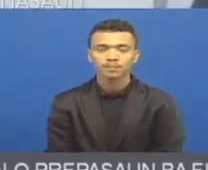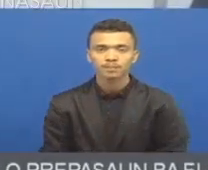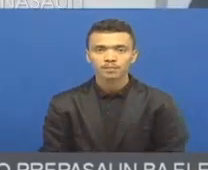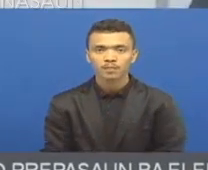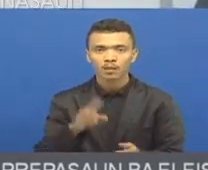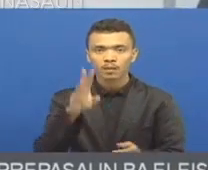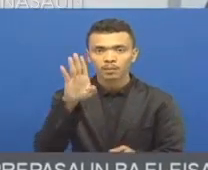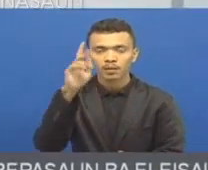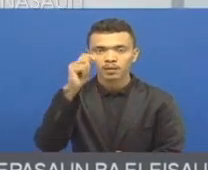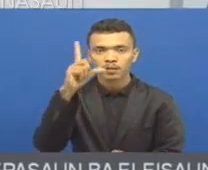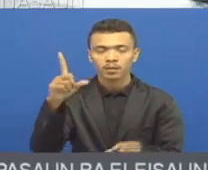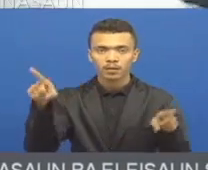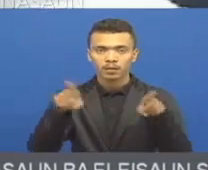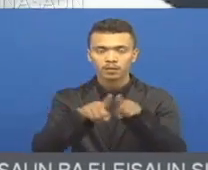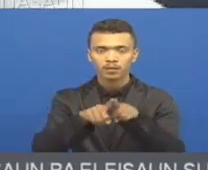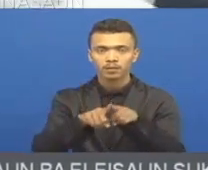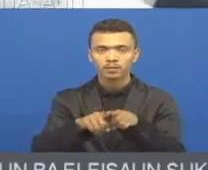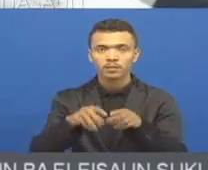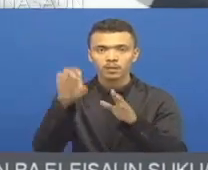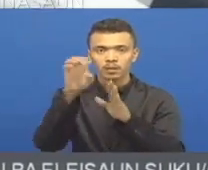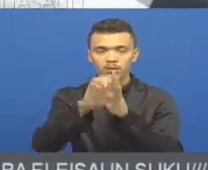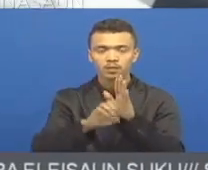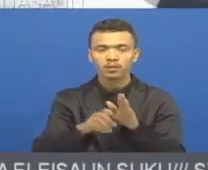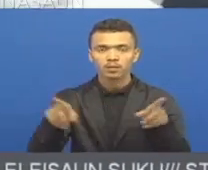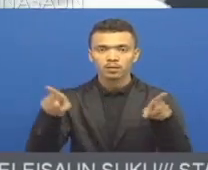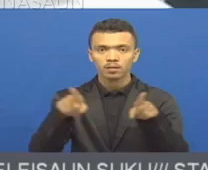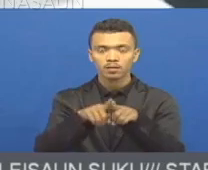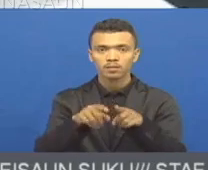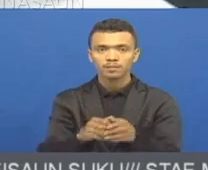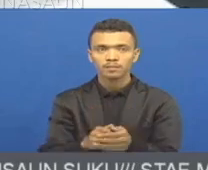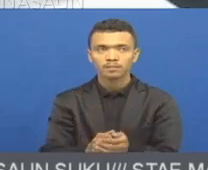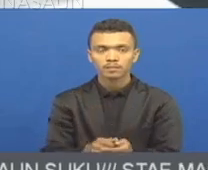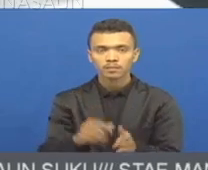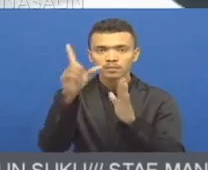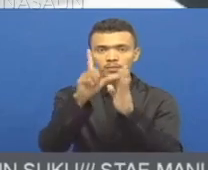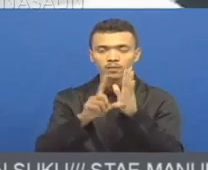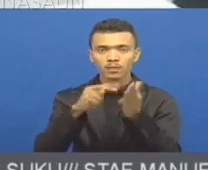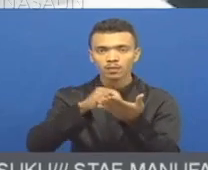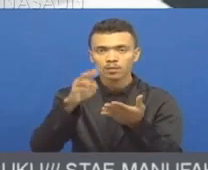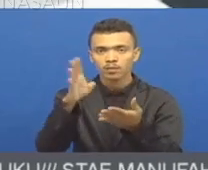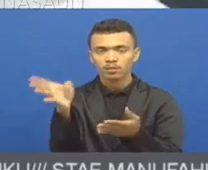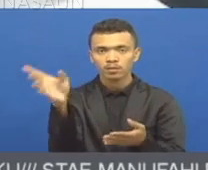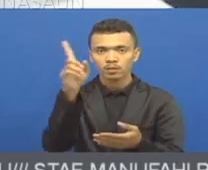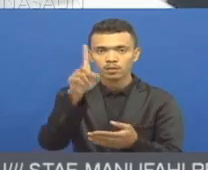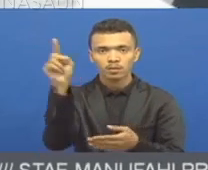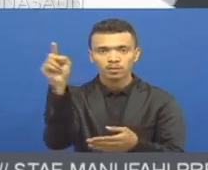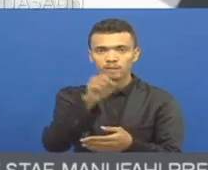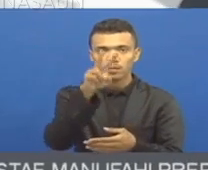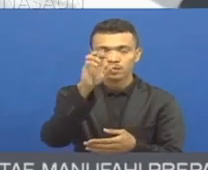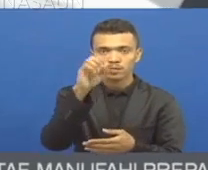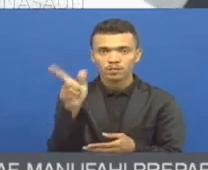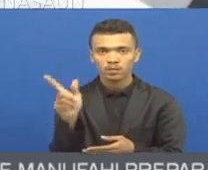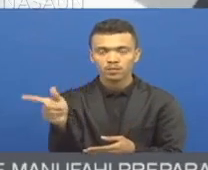Be Timor-Leste, anessa empresa estatal, ne bestabelece o diploma ministerial e a decreto lei número 4 nulo resingida, para rihundura